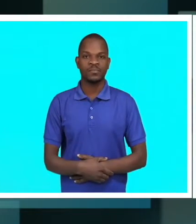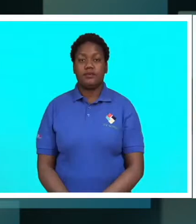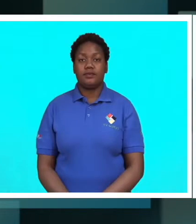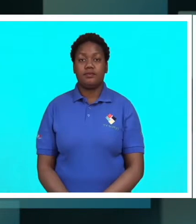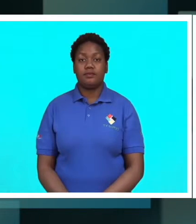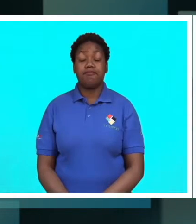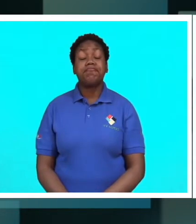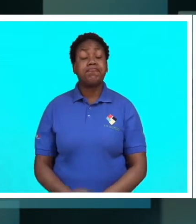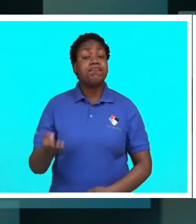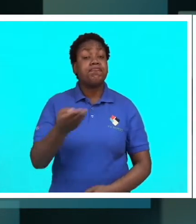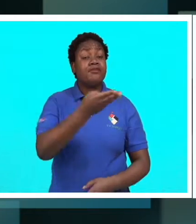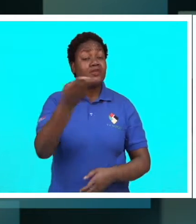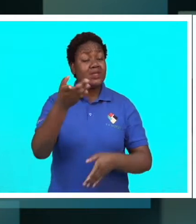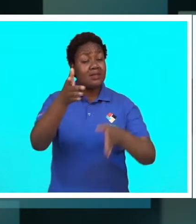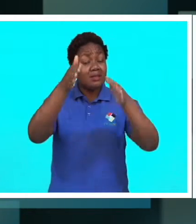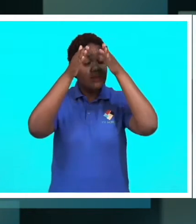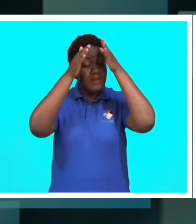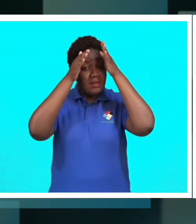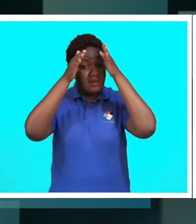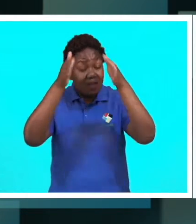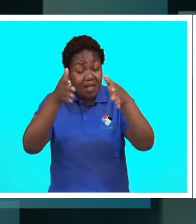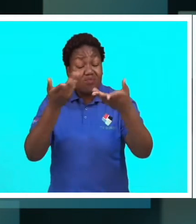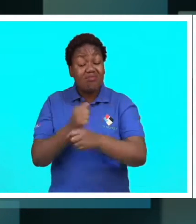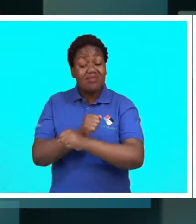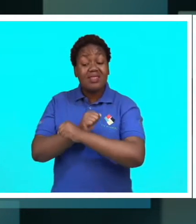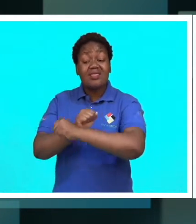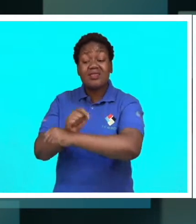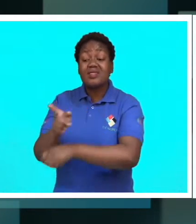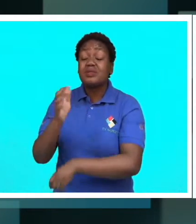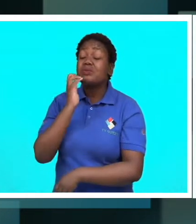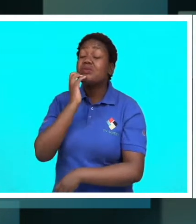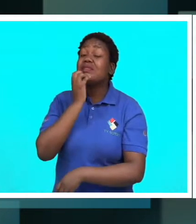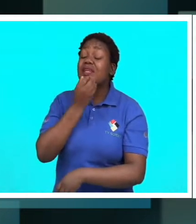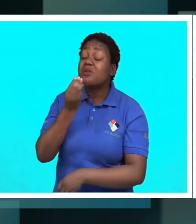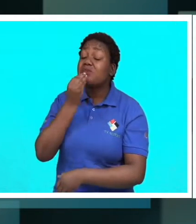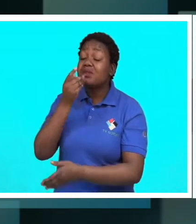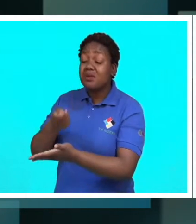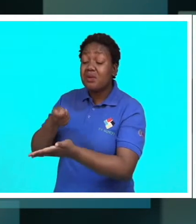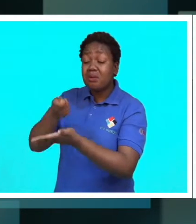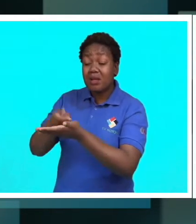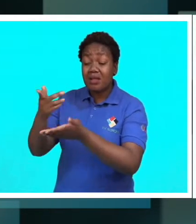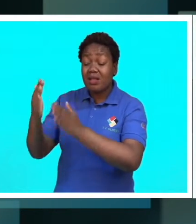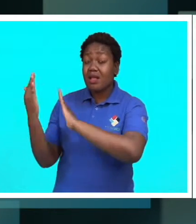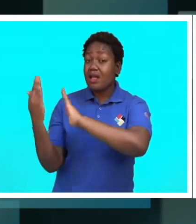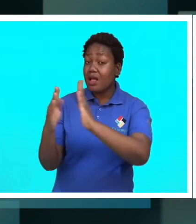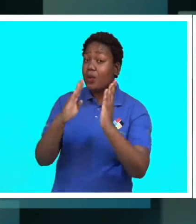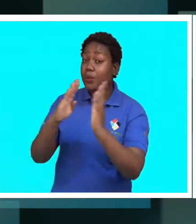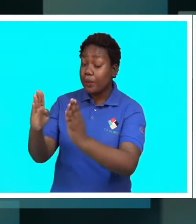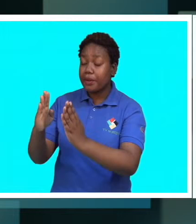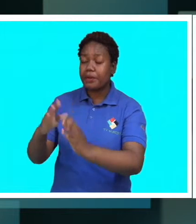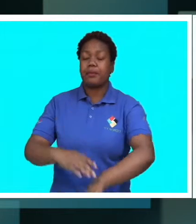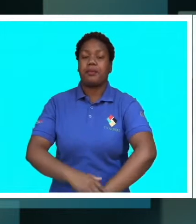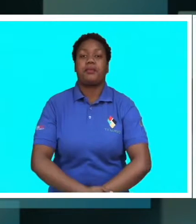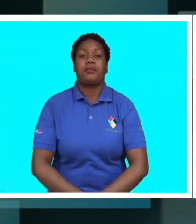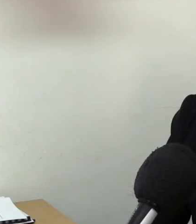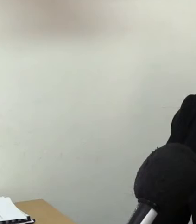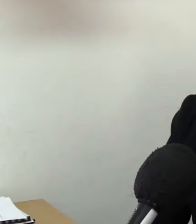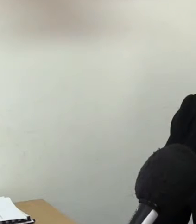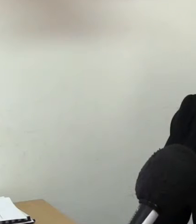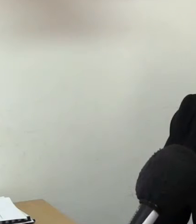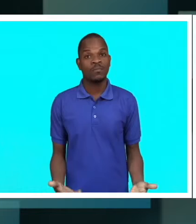sal. Os especialistas em nutrição chamam a atenção para as consequências do consumo de refeições comercializadas